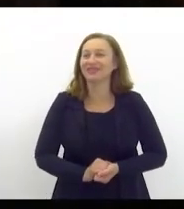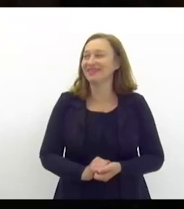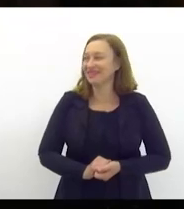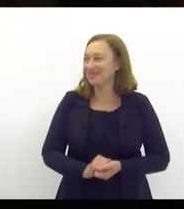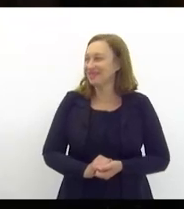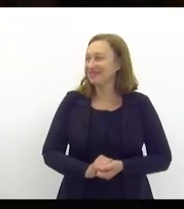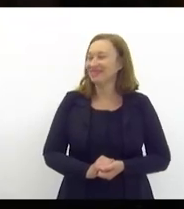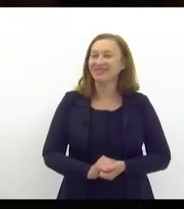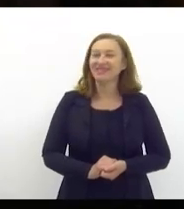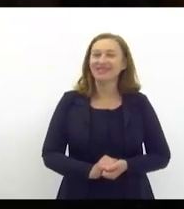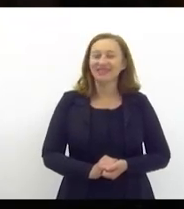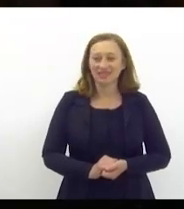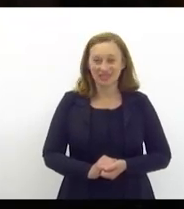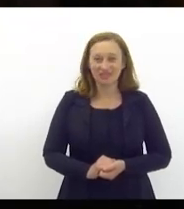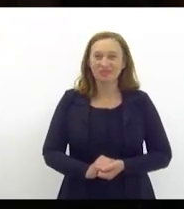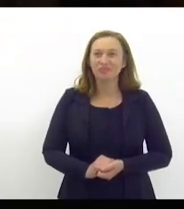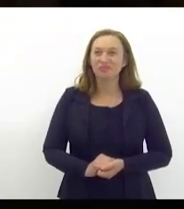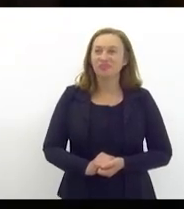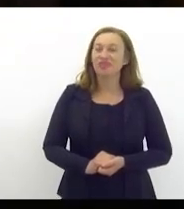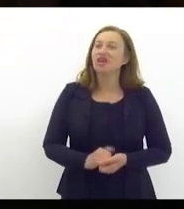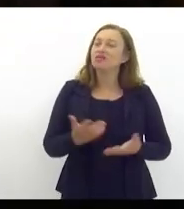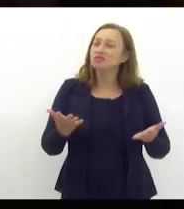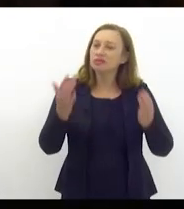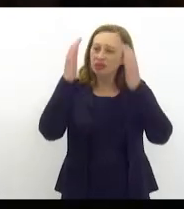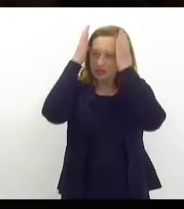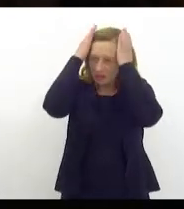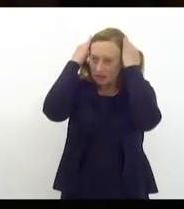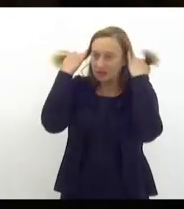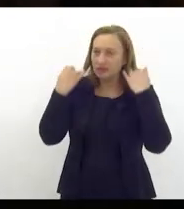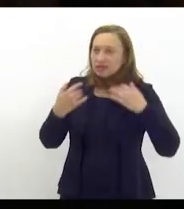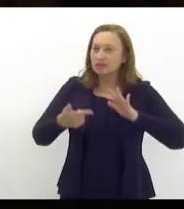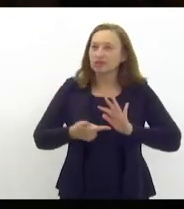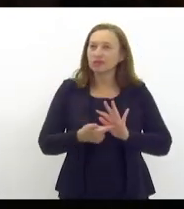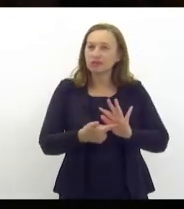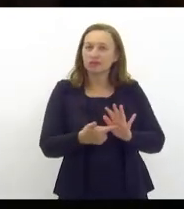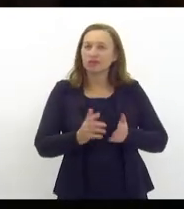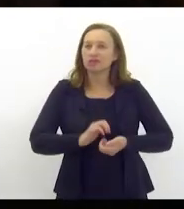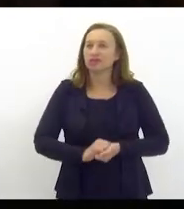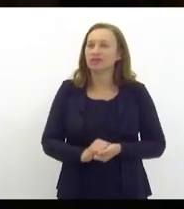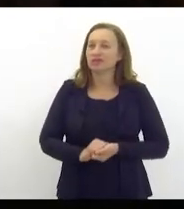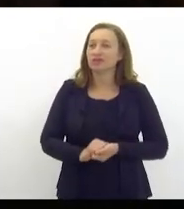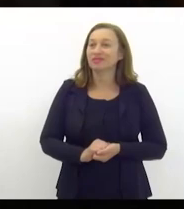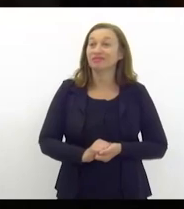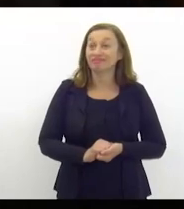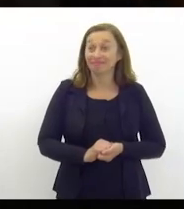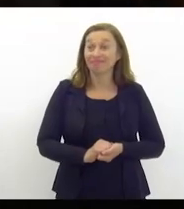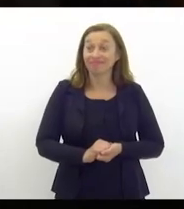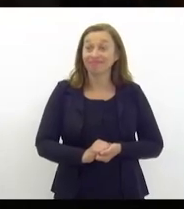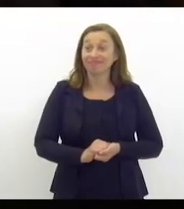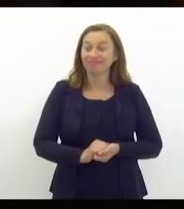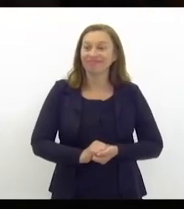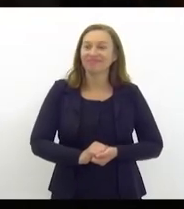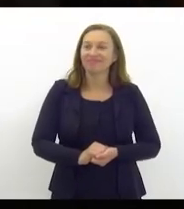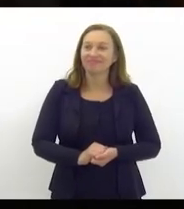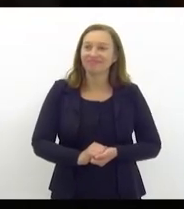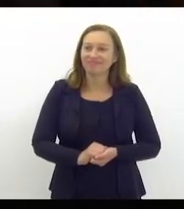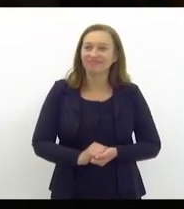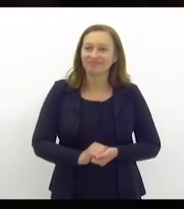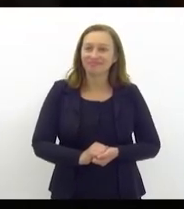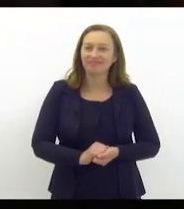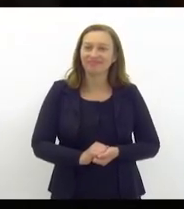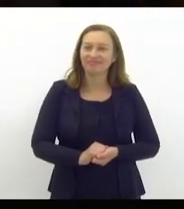que brilham. Então, esses são símbolos da pátria. Aliás, o hino da bandeira fala exatamente